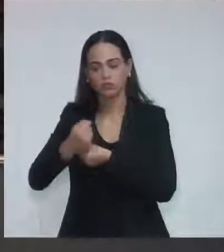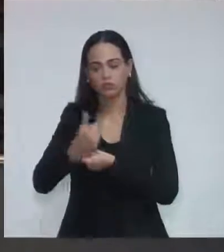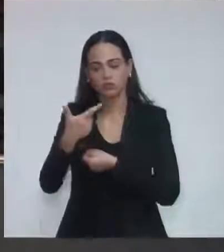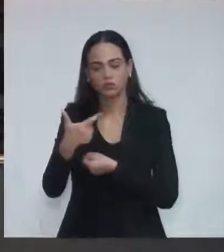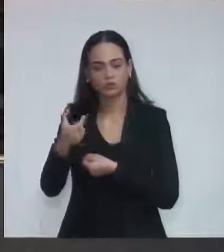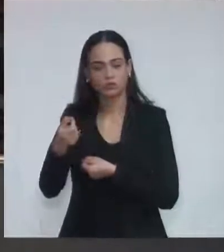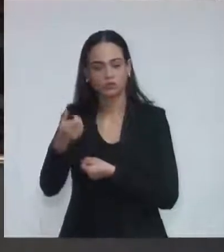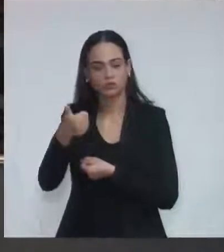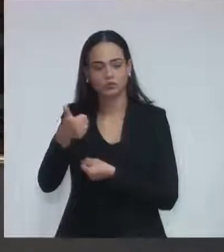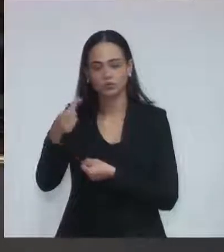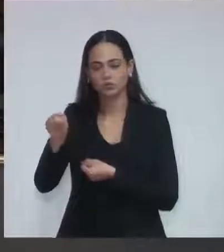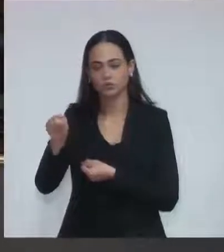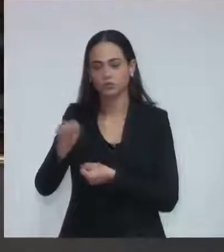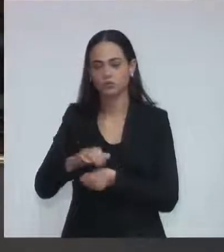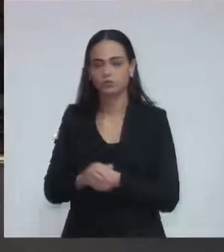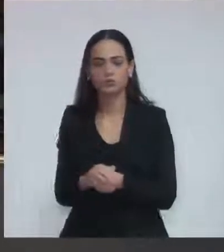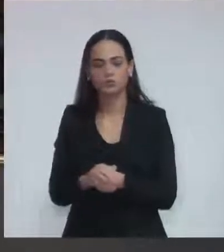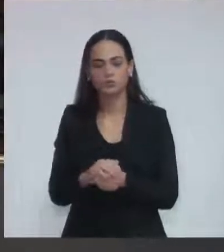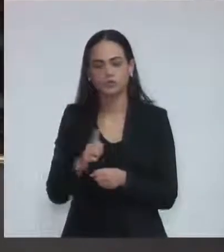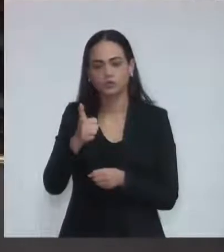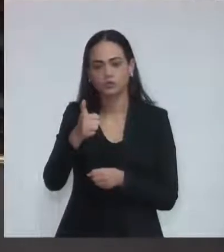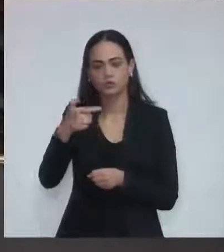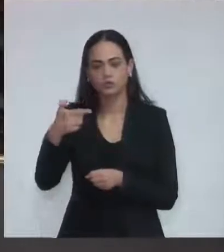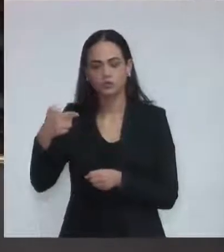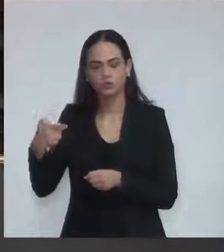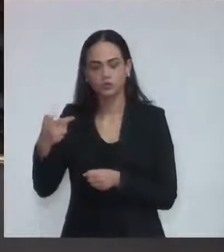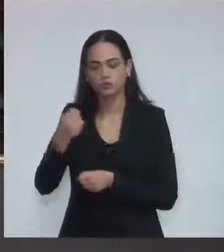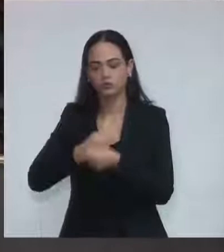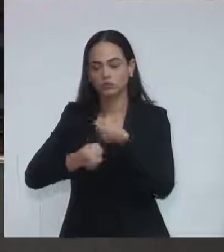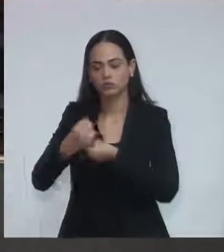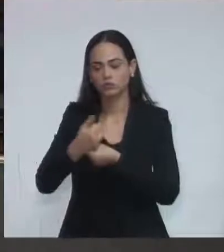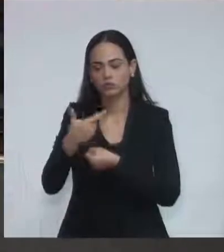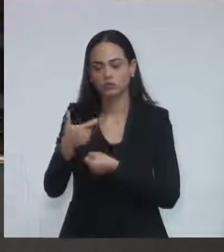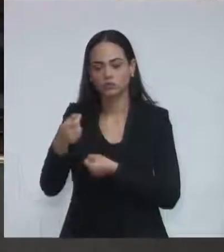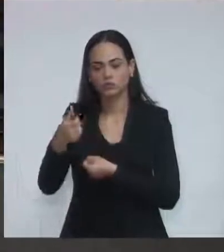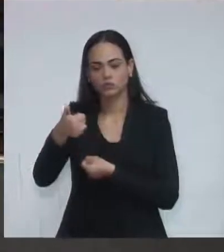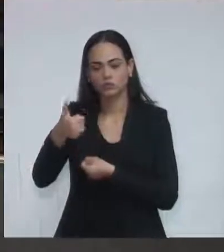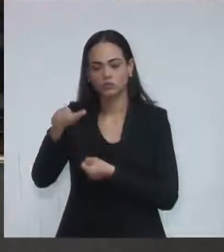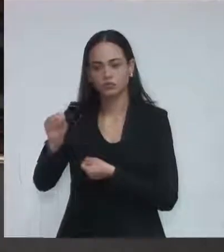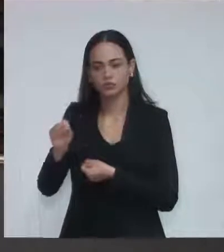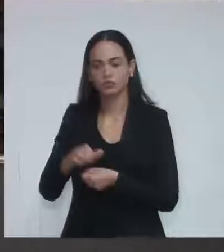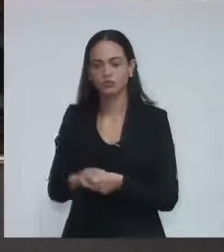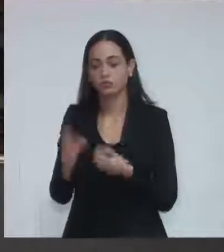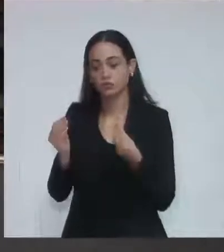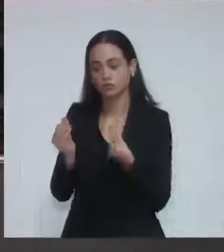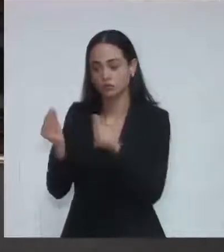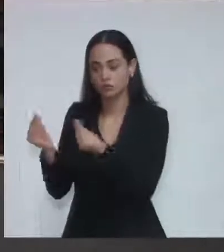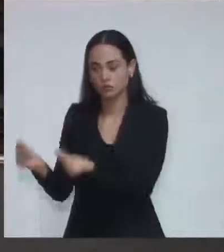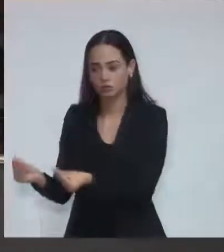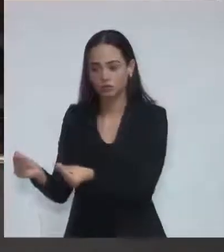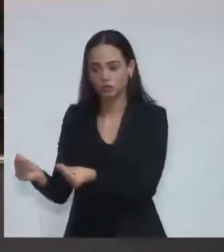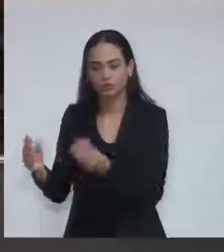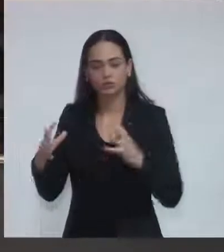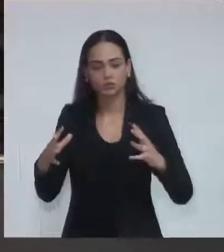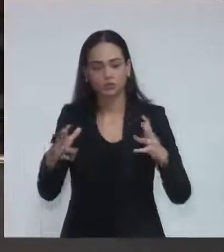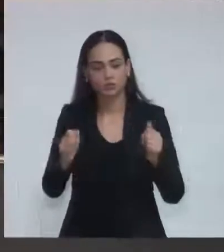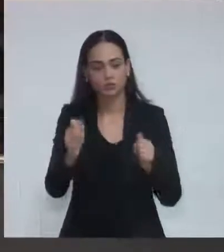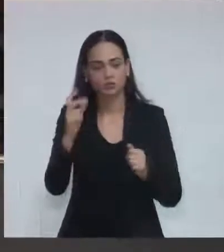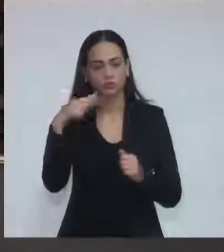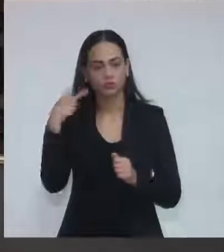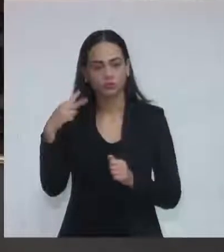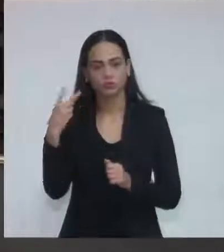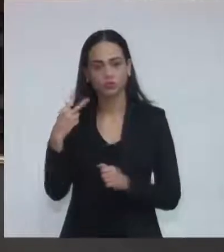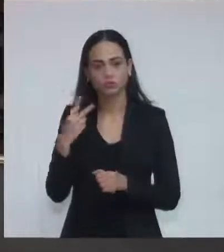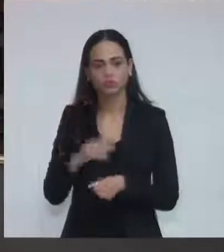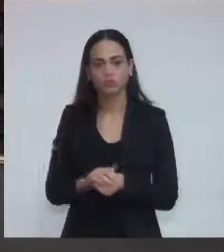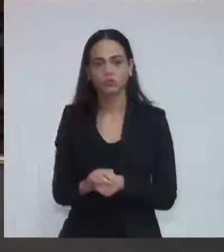Assunto ofício CGM, número 117, 2018. Este tem a finalidade de encaminhar a Vossa Excelência e demais pares dessa Casa de Leis,